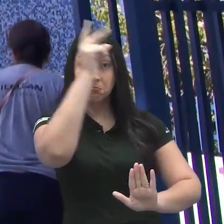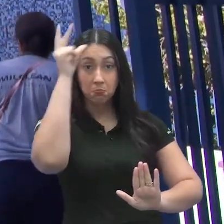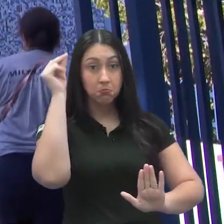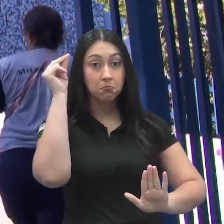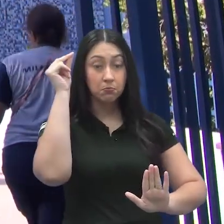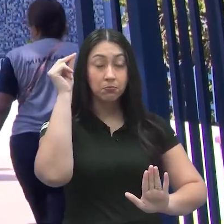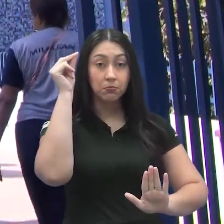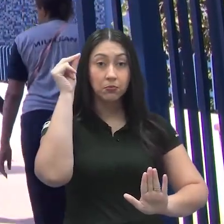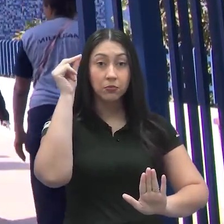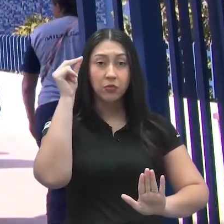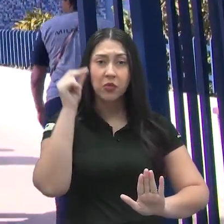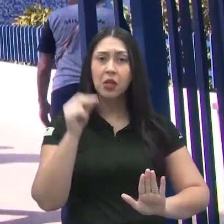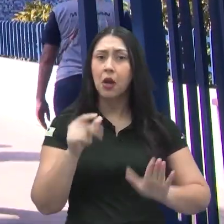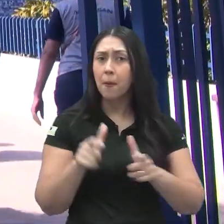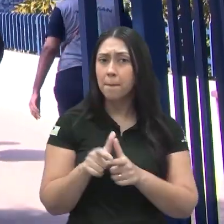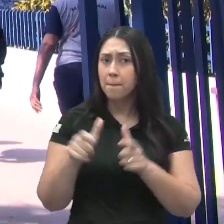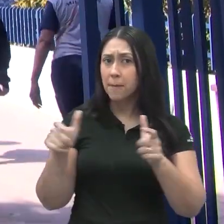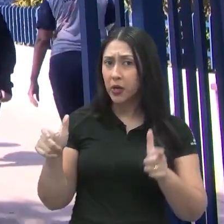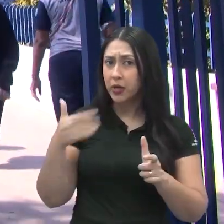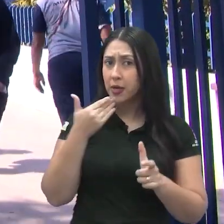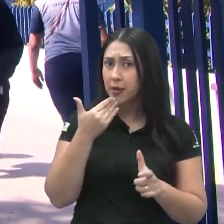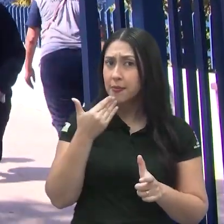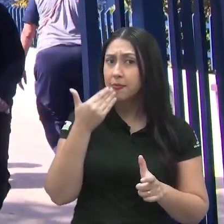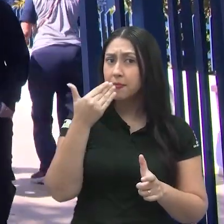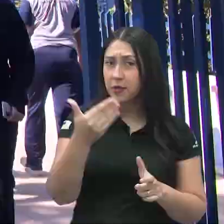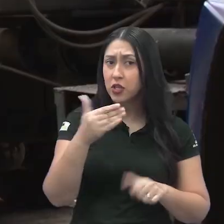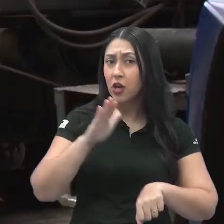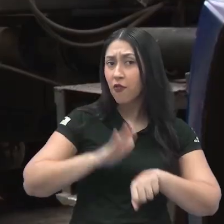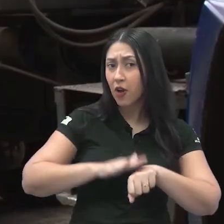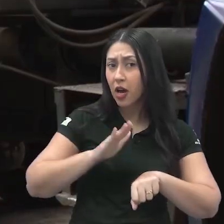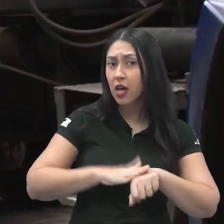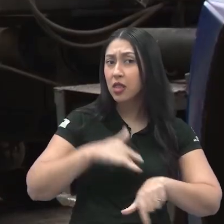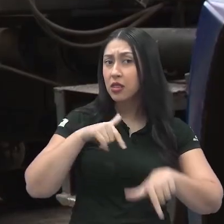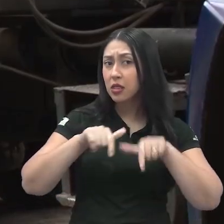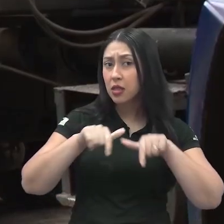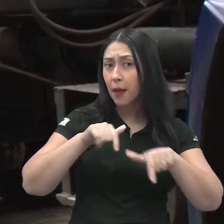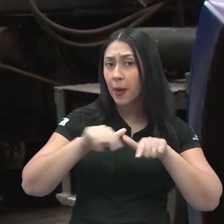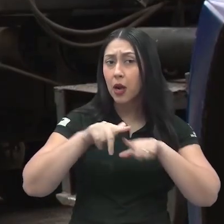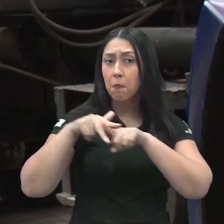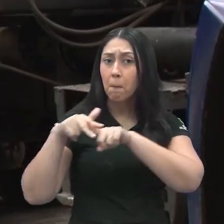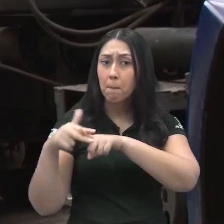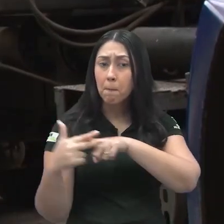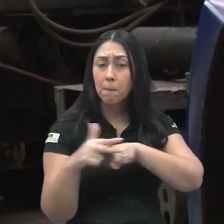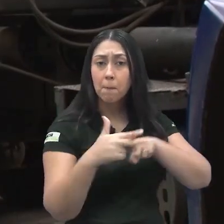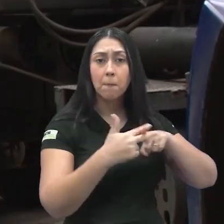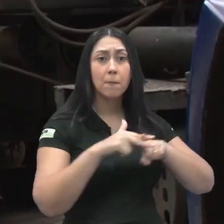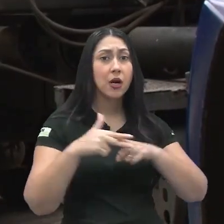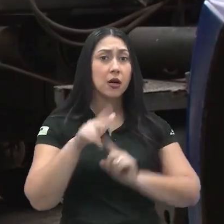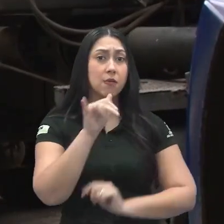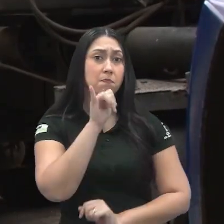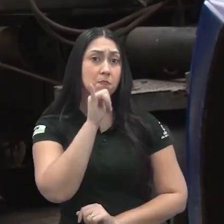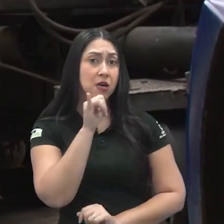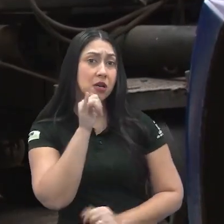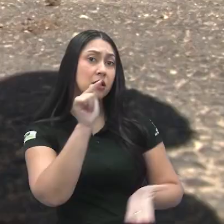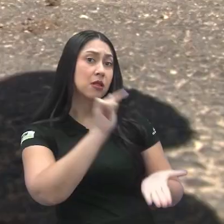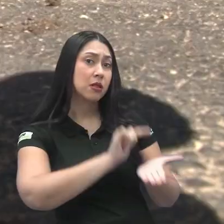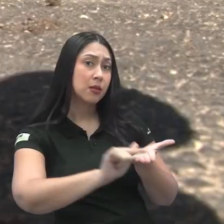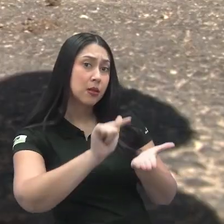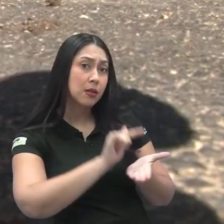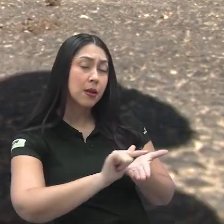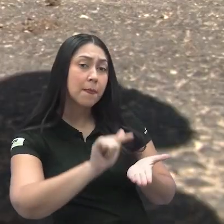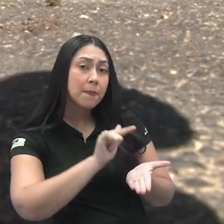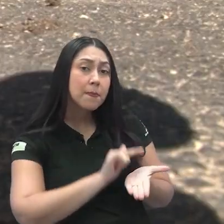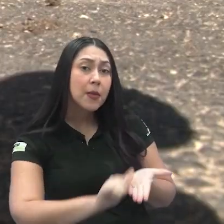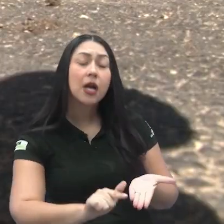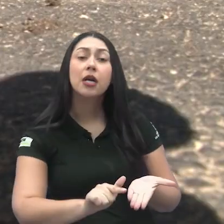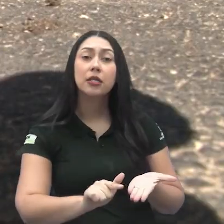parlamentares à Prefeitura. Era, na maior parte, pedidos para a realização de serviços de manutenção pública como